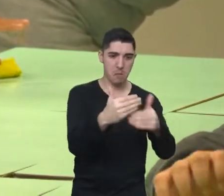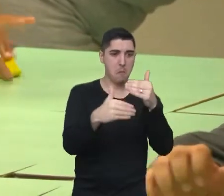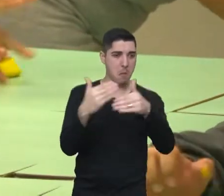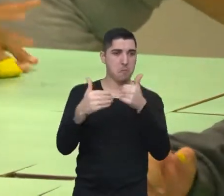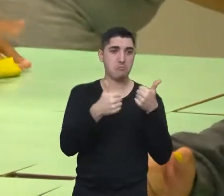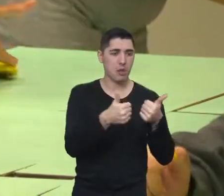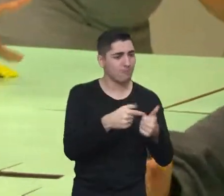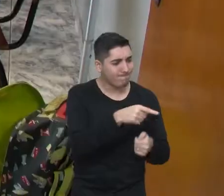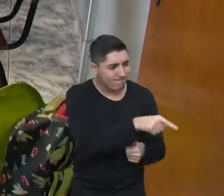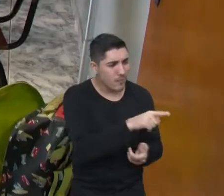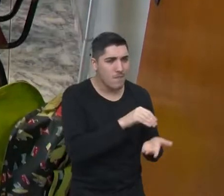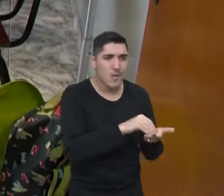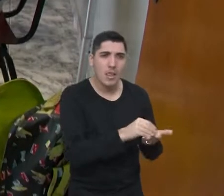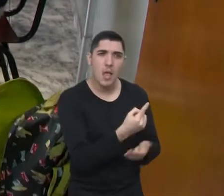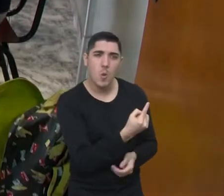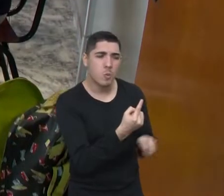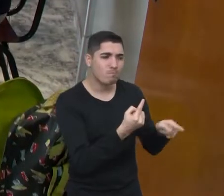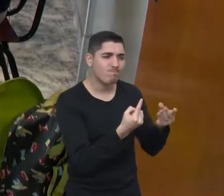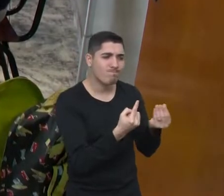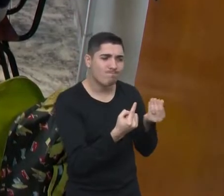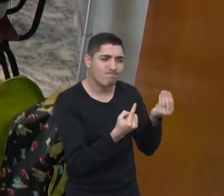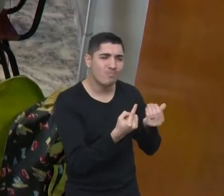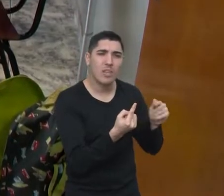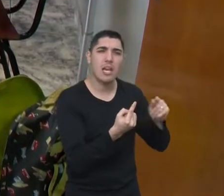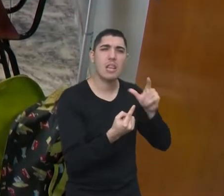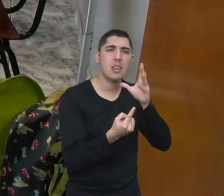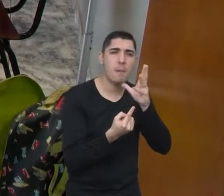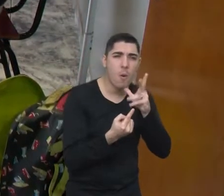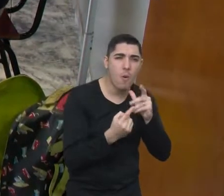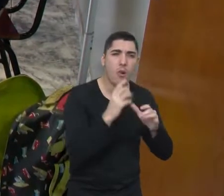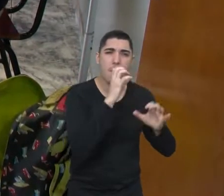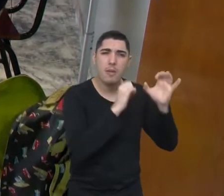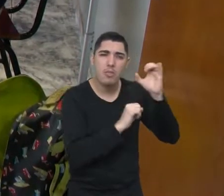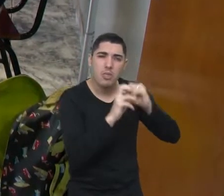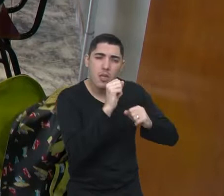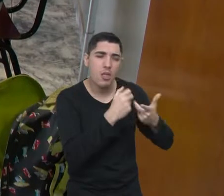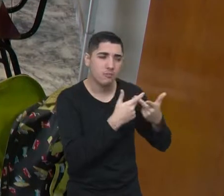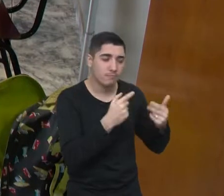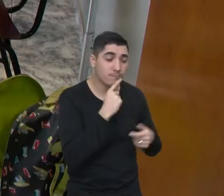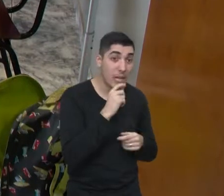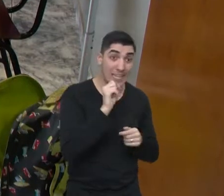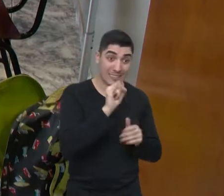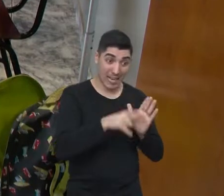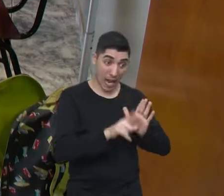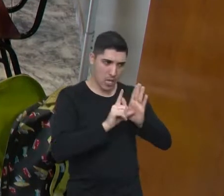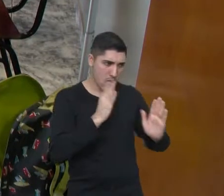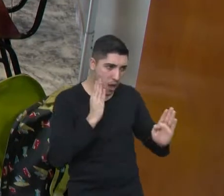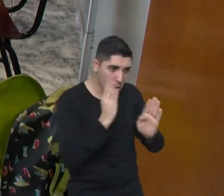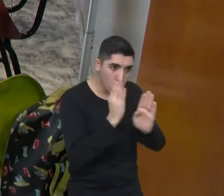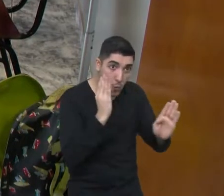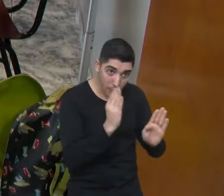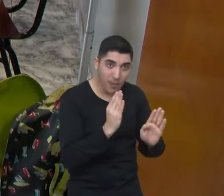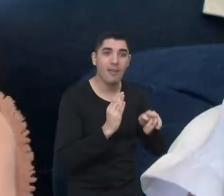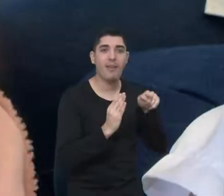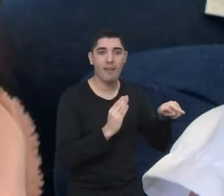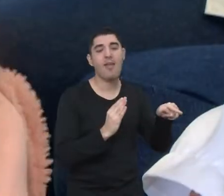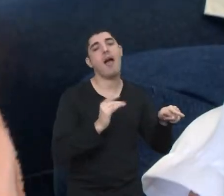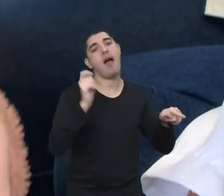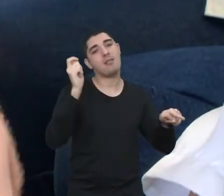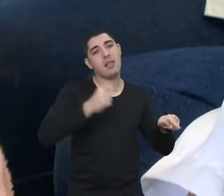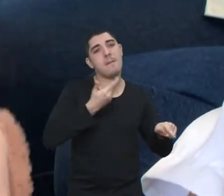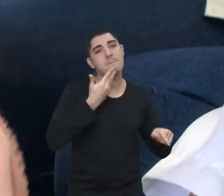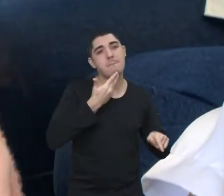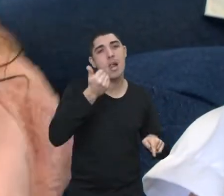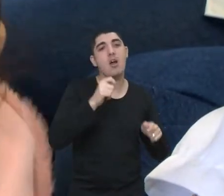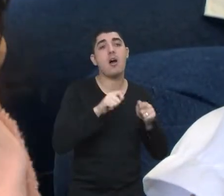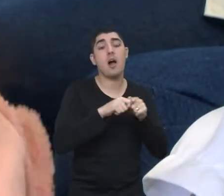da sala de aula e alguma criança que tem mais dificuldade. Quanto antes identificar se esse atraso realmente